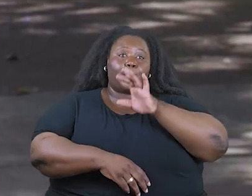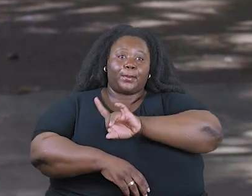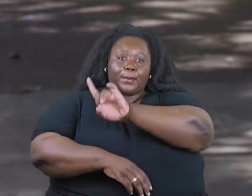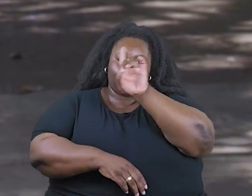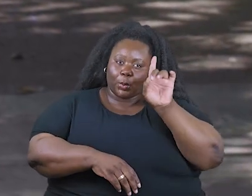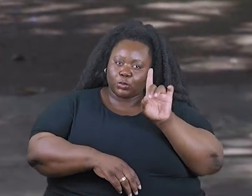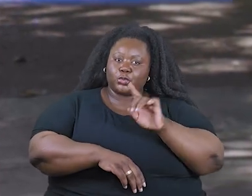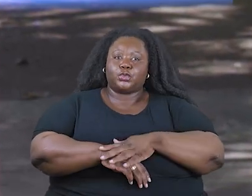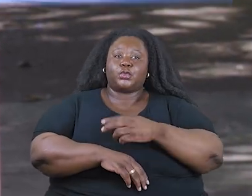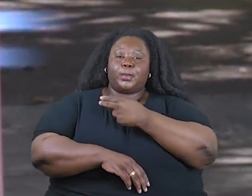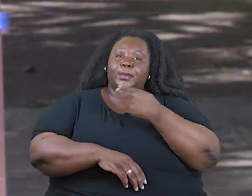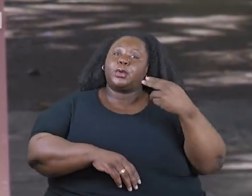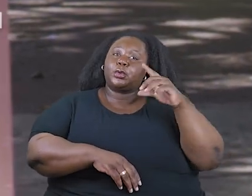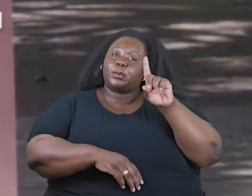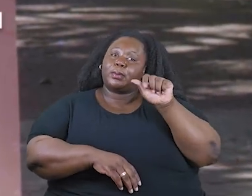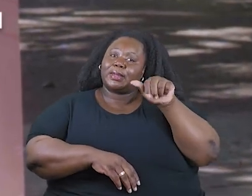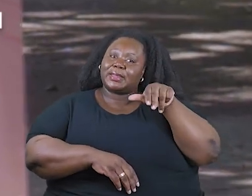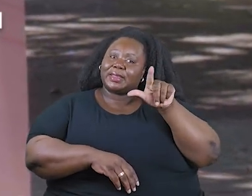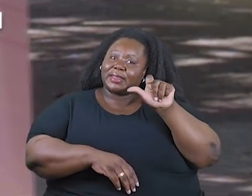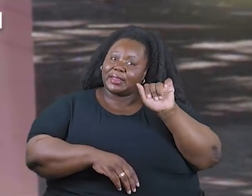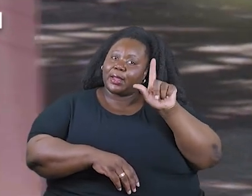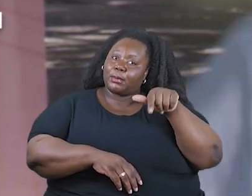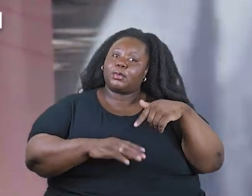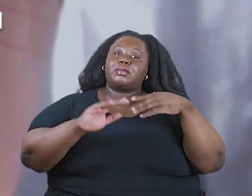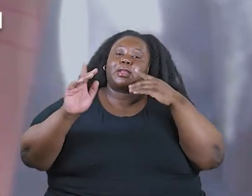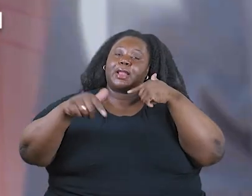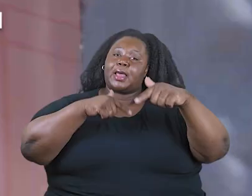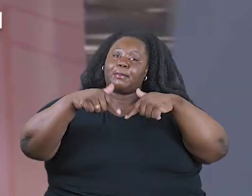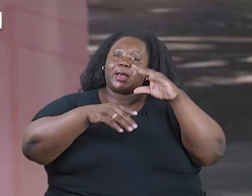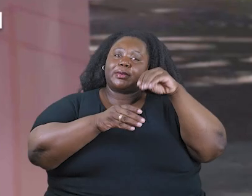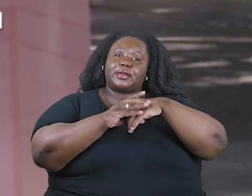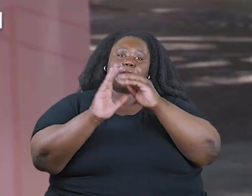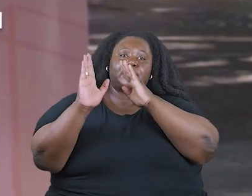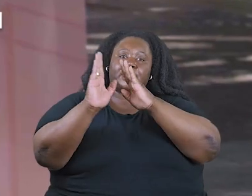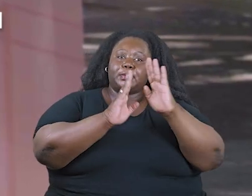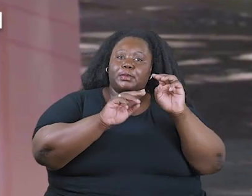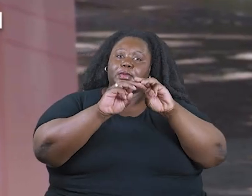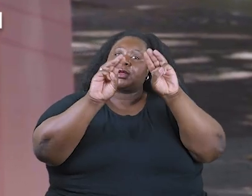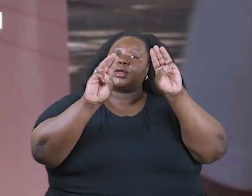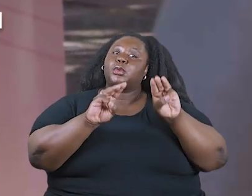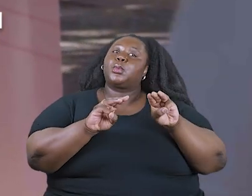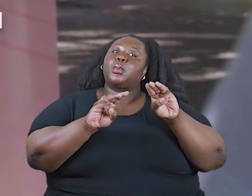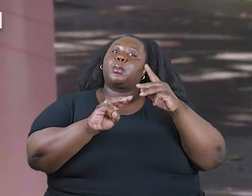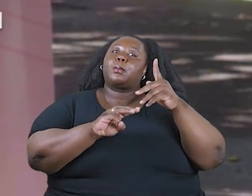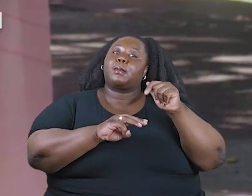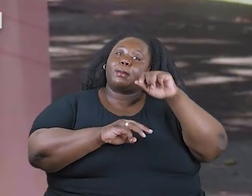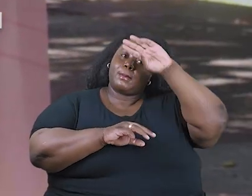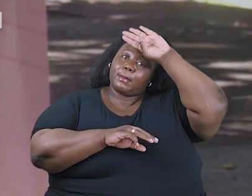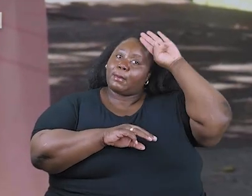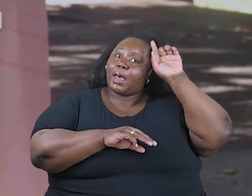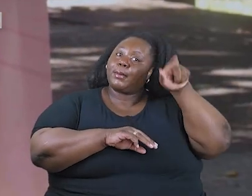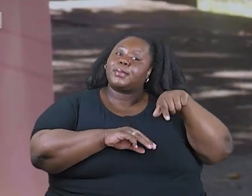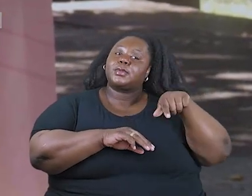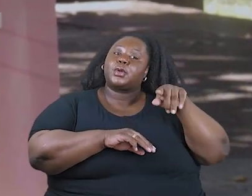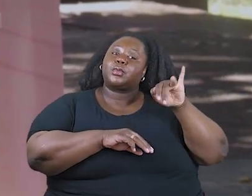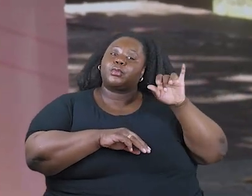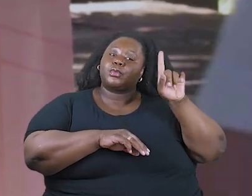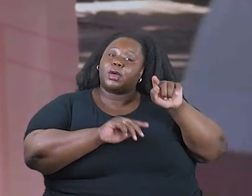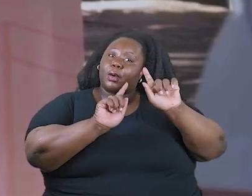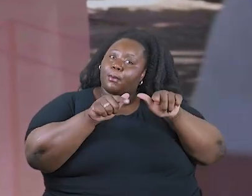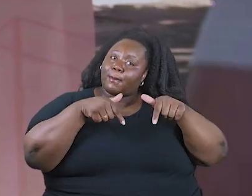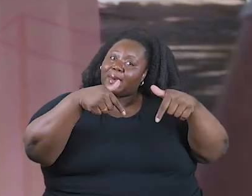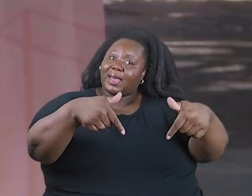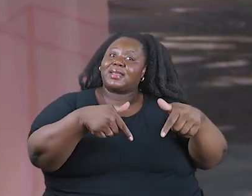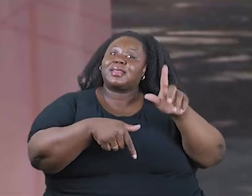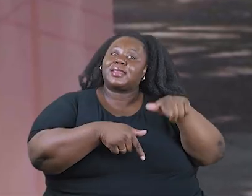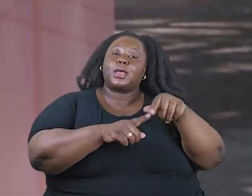dia, gente. Eu sou Dalba Costa, então eu sou bibliotecária do Museu de Arte da Pampulha. E o Diálogos MAP, ele é uma ação do museu